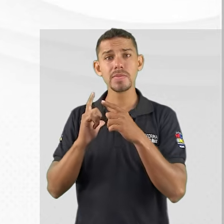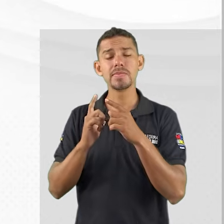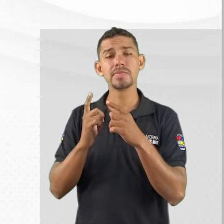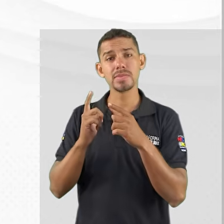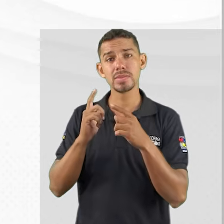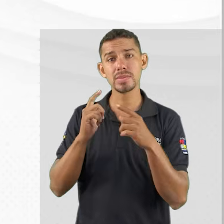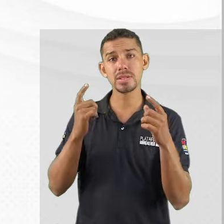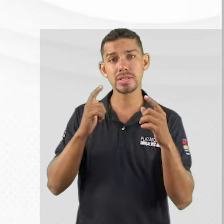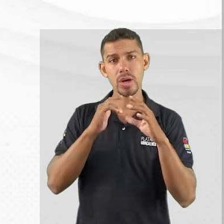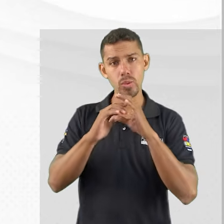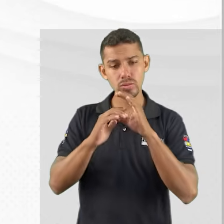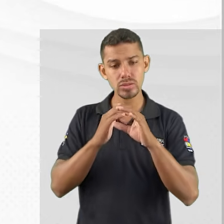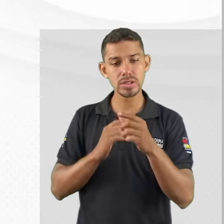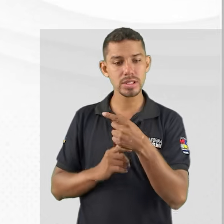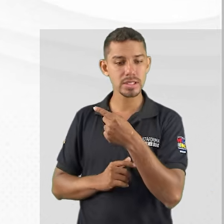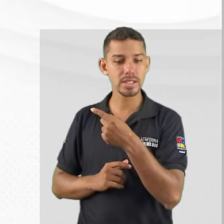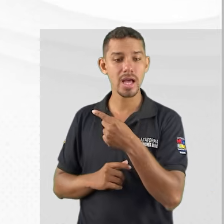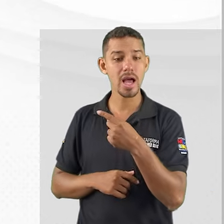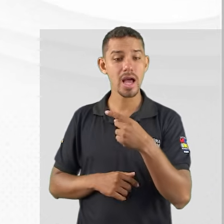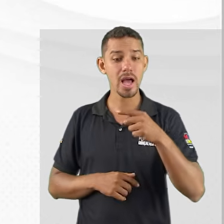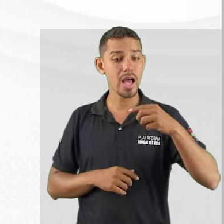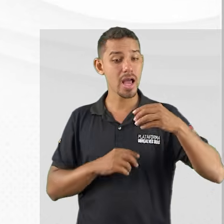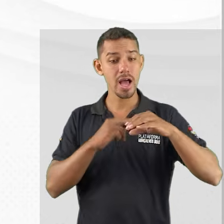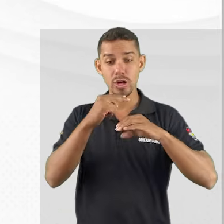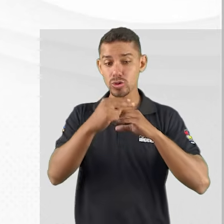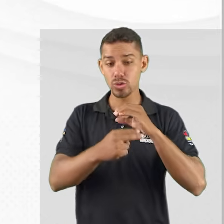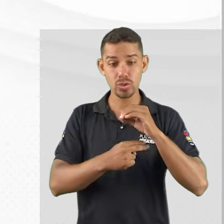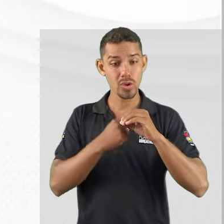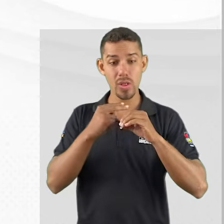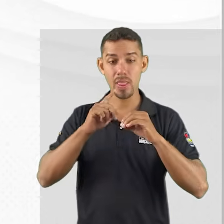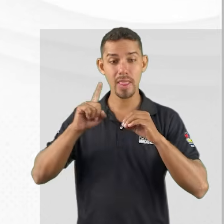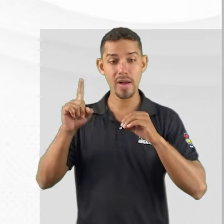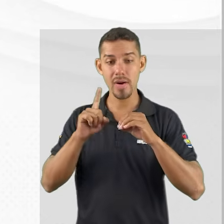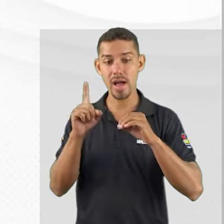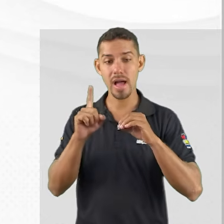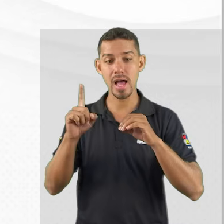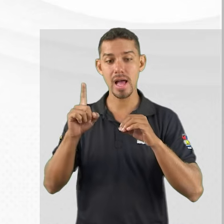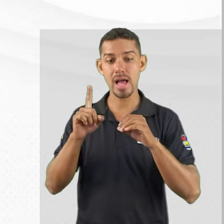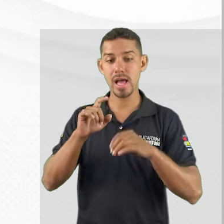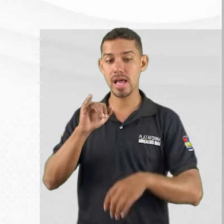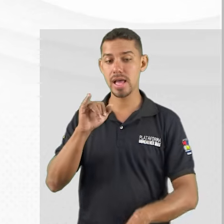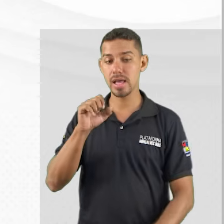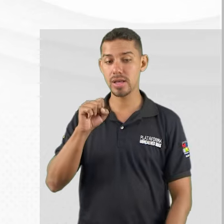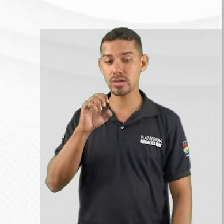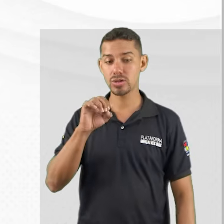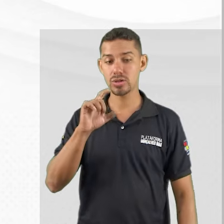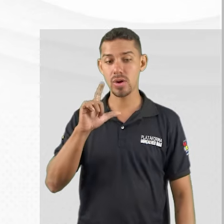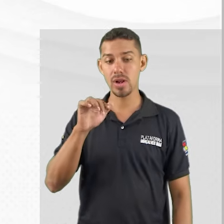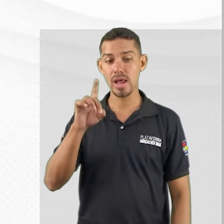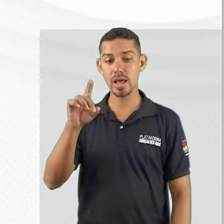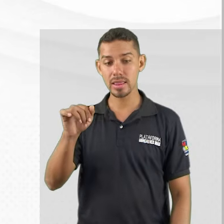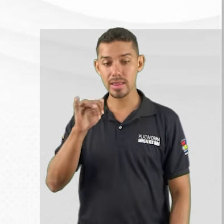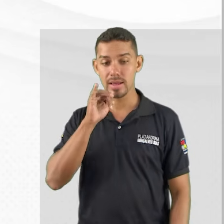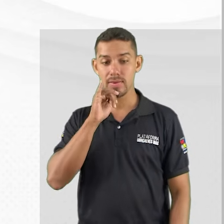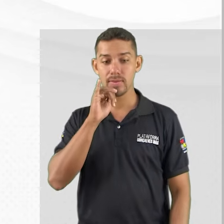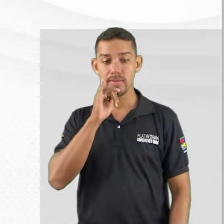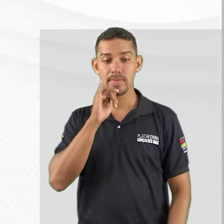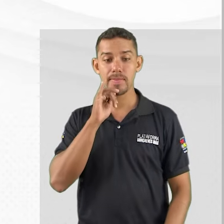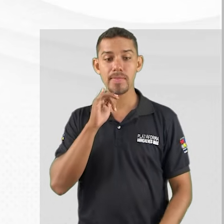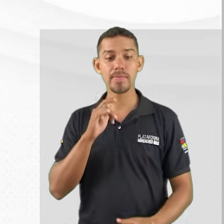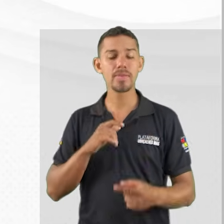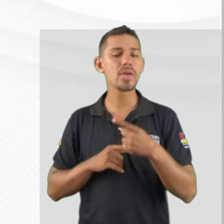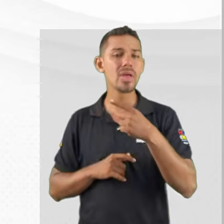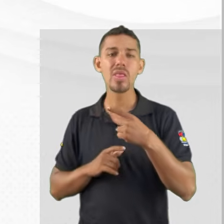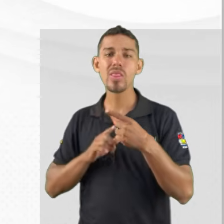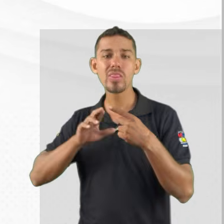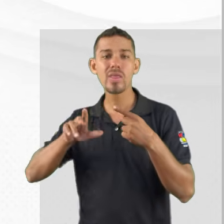essa comunicação. O núcleo, ele não é uma estrutura isolada, pessoal, da célula. Apesar de ter essa carioteca, ela não é